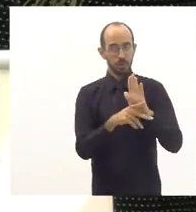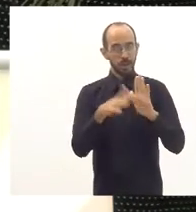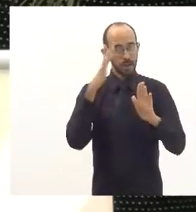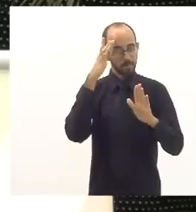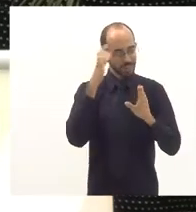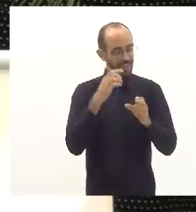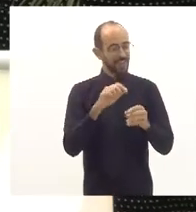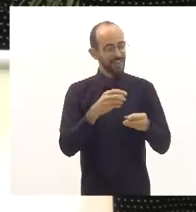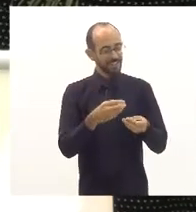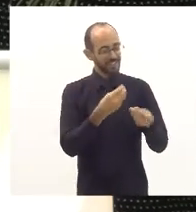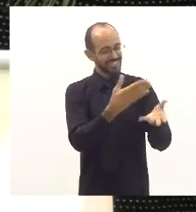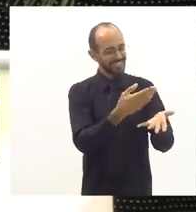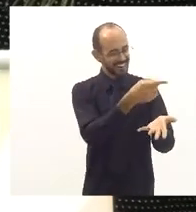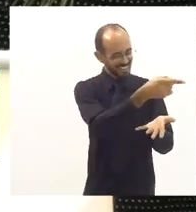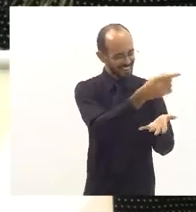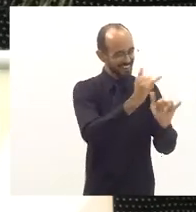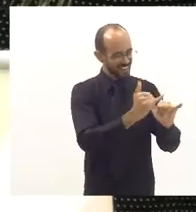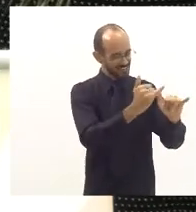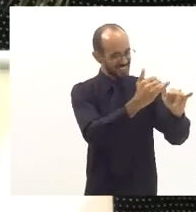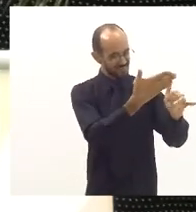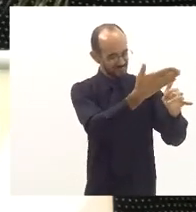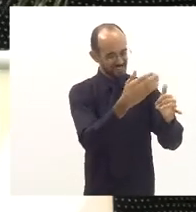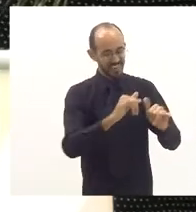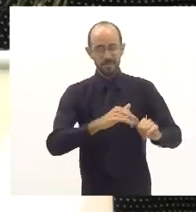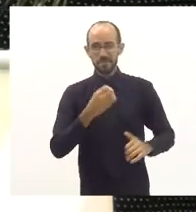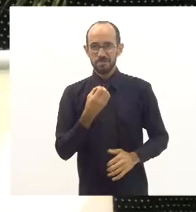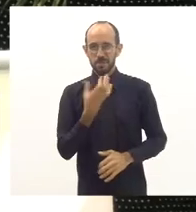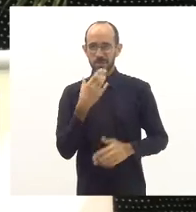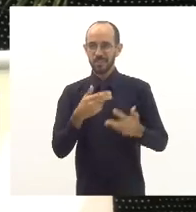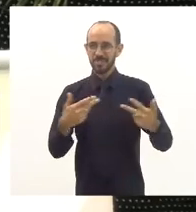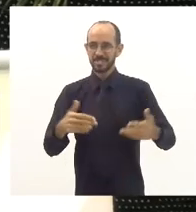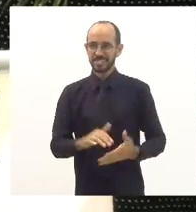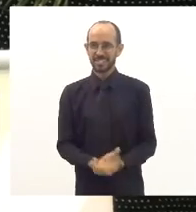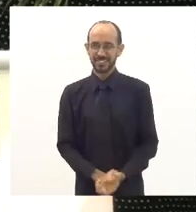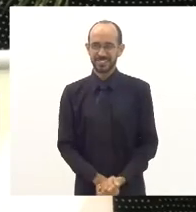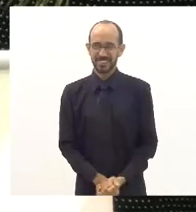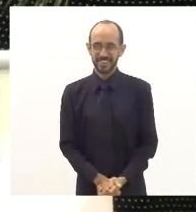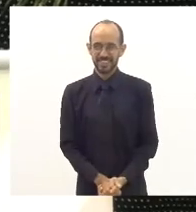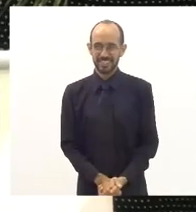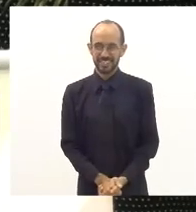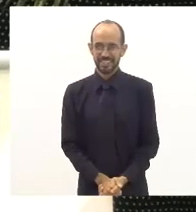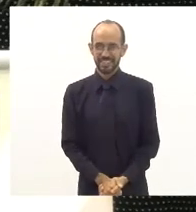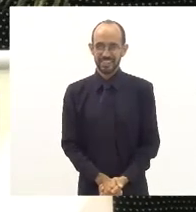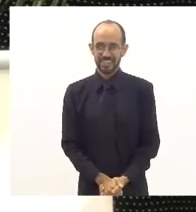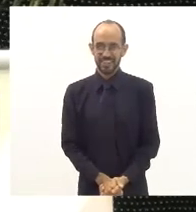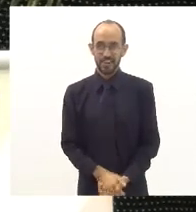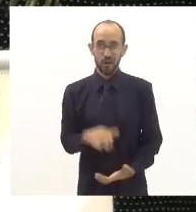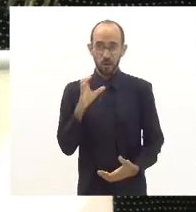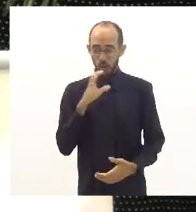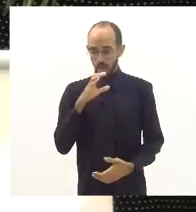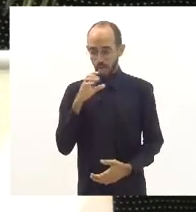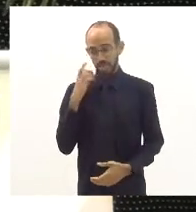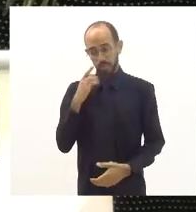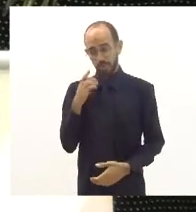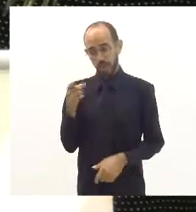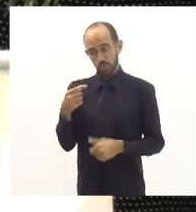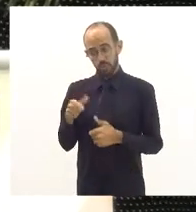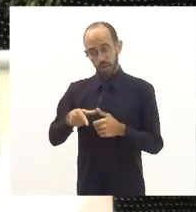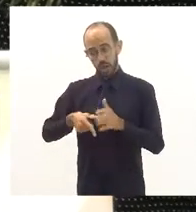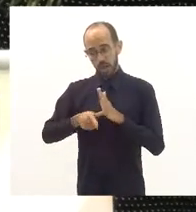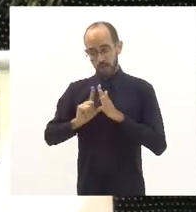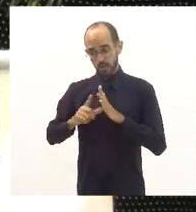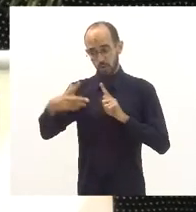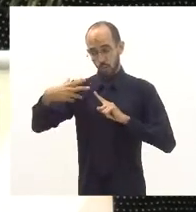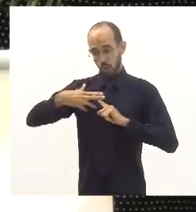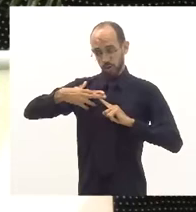te entregando de bandeja essa notícia boa, tá bom? Vou correr aqui, deputado, antes de socar essa meu